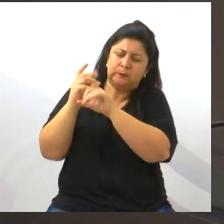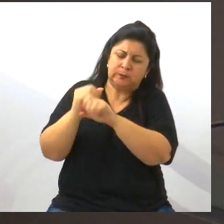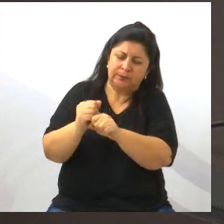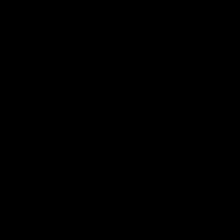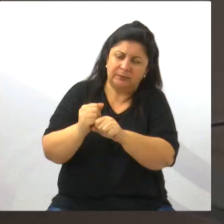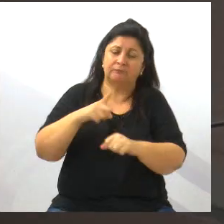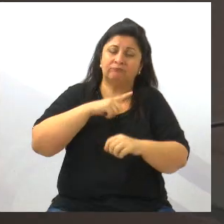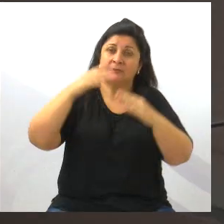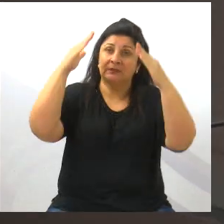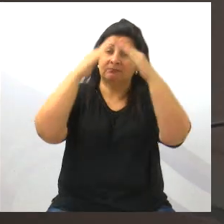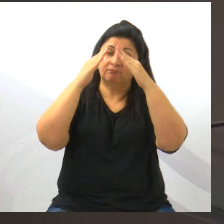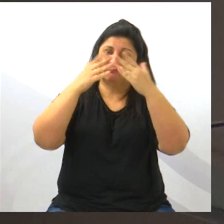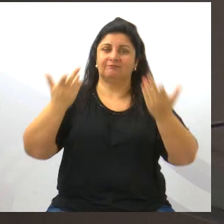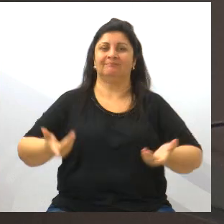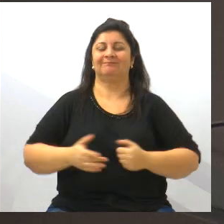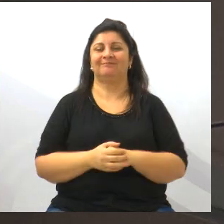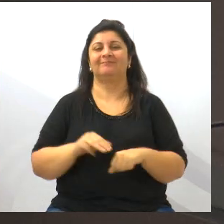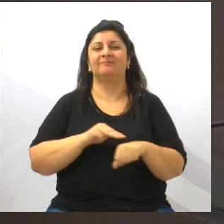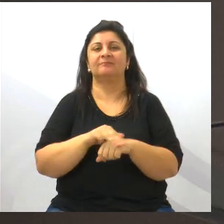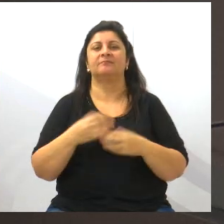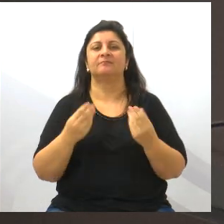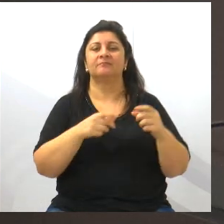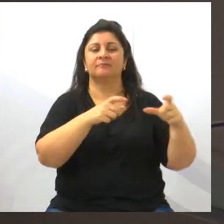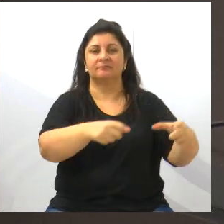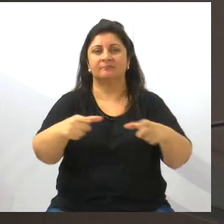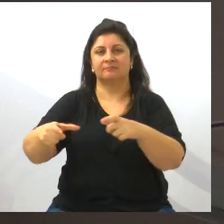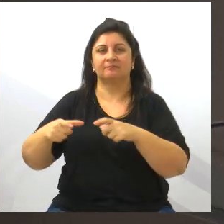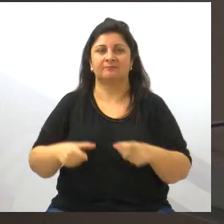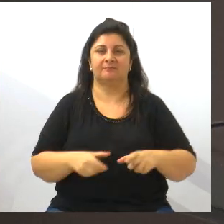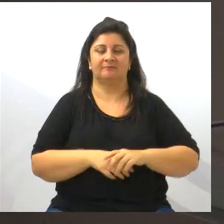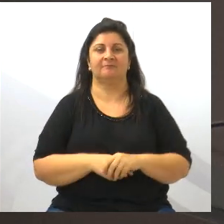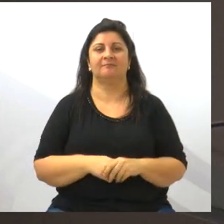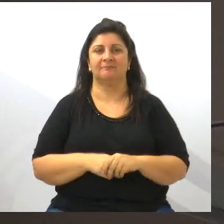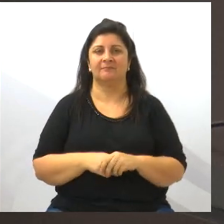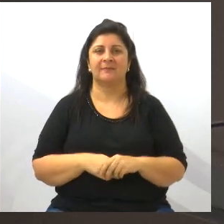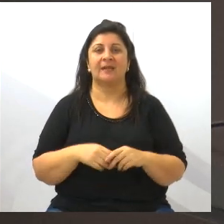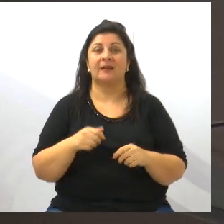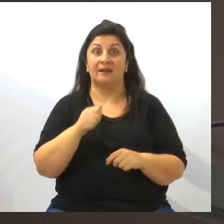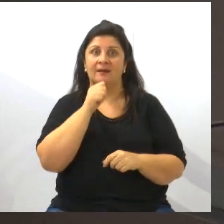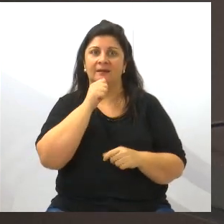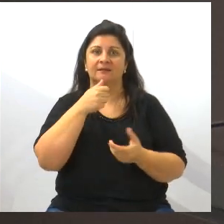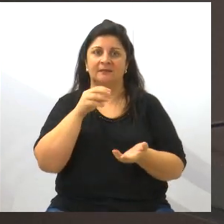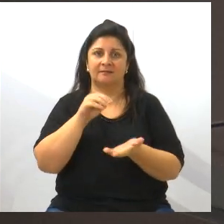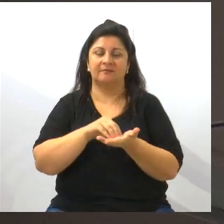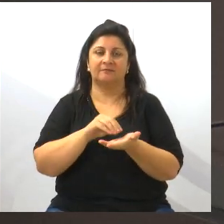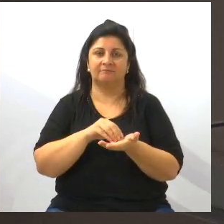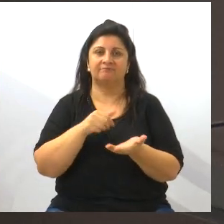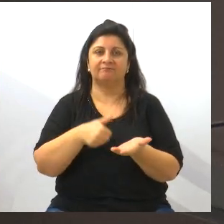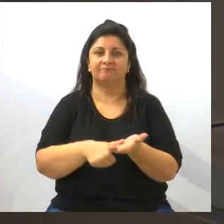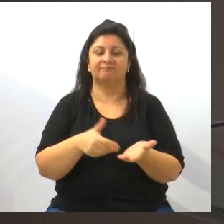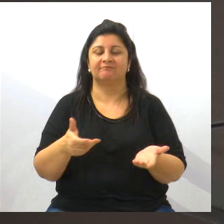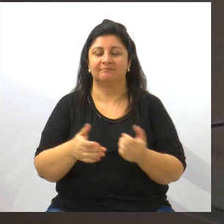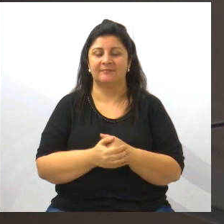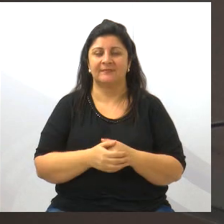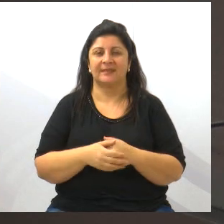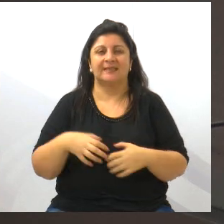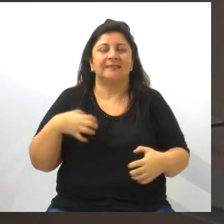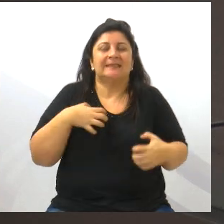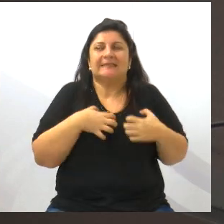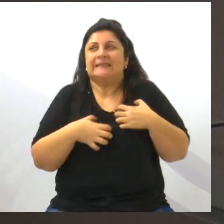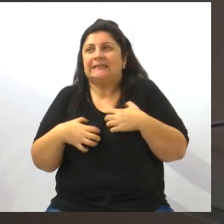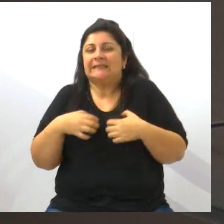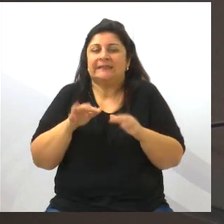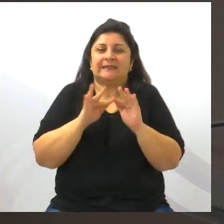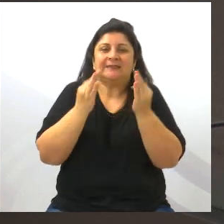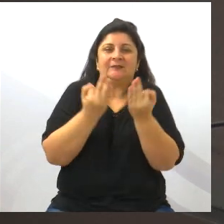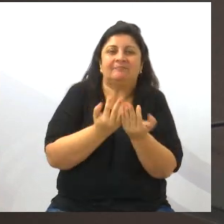morar, né? E a gente conversa em vários bairros onde não são legalizados ainda, não são regularizados, né? Um anseio das famílias, né? Principalmente de